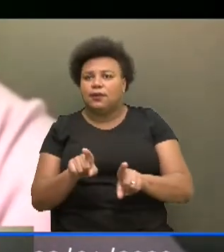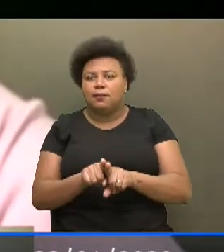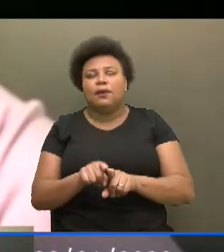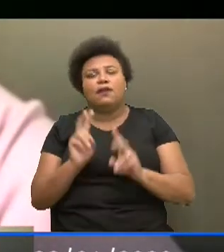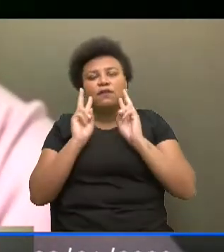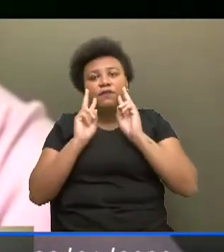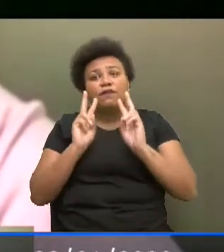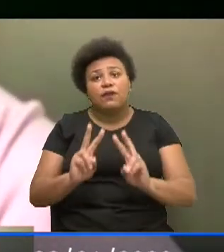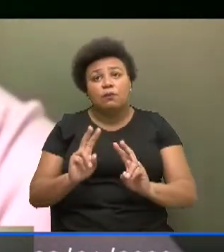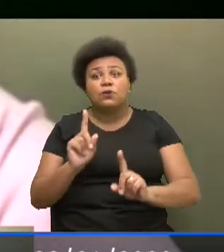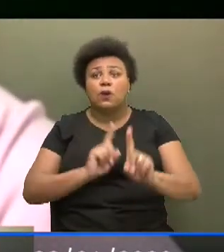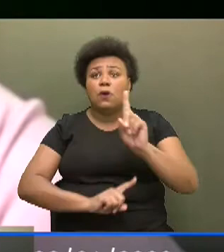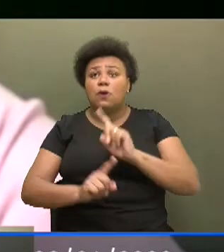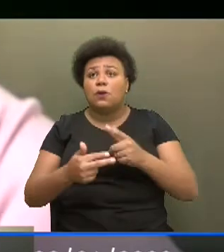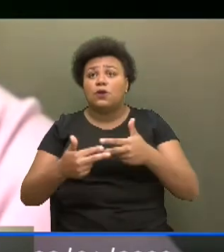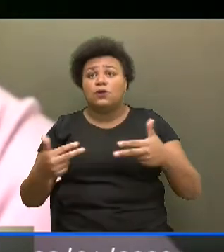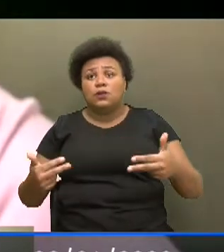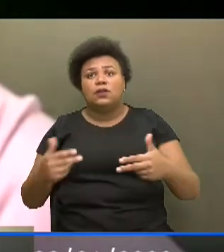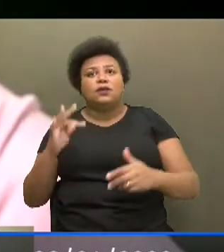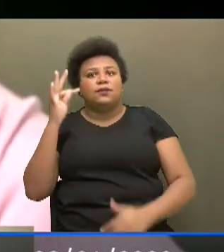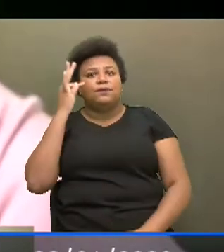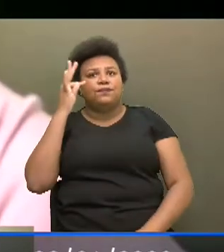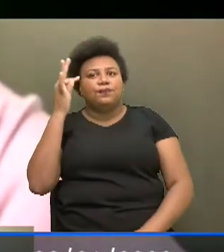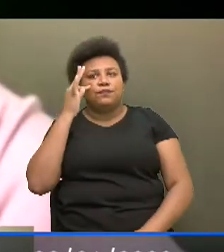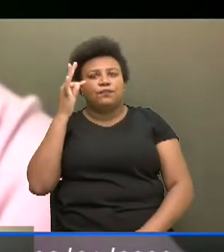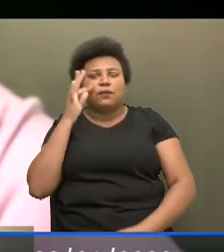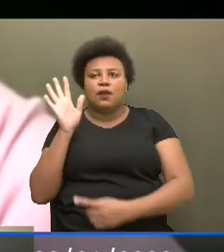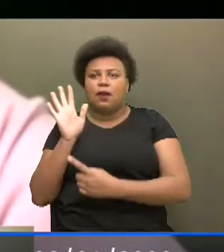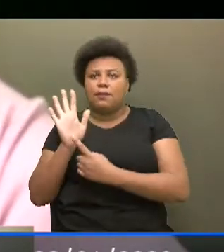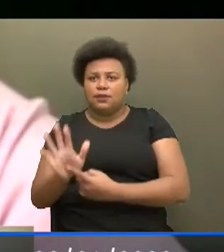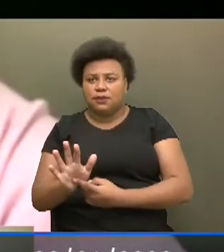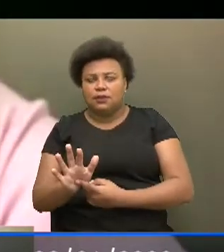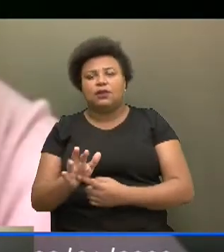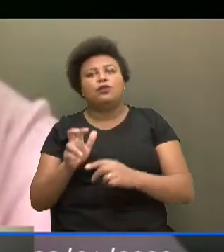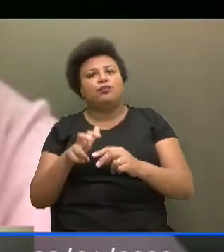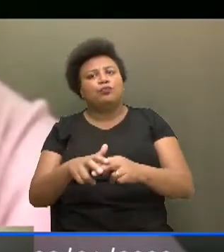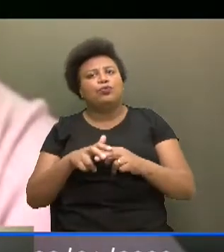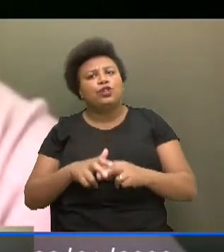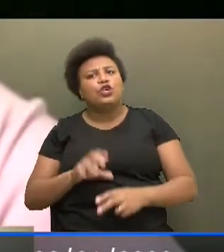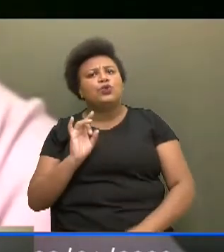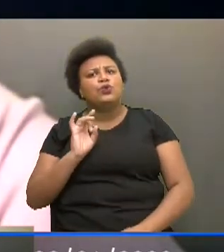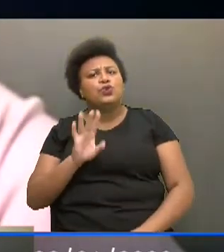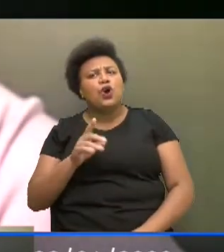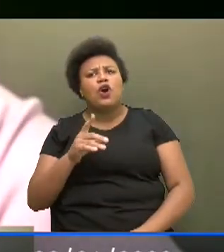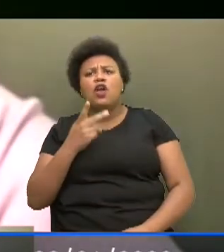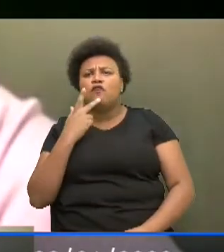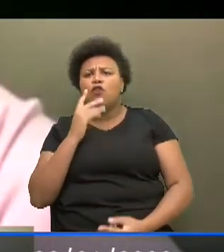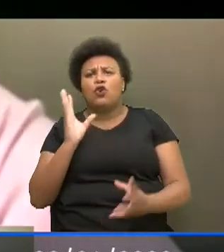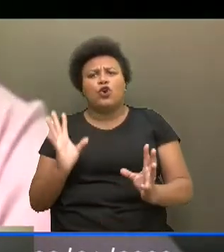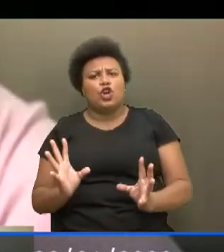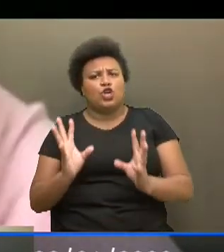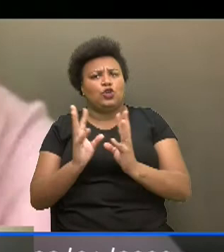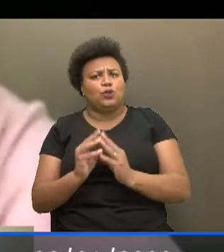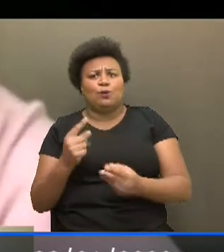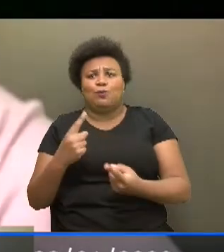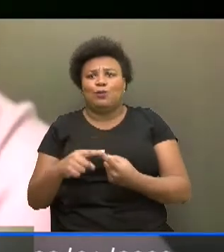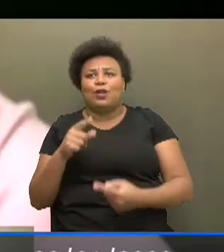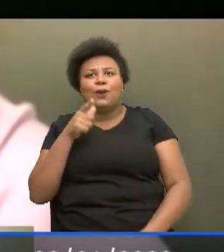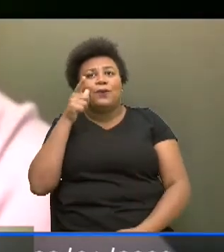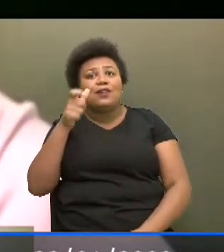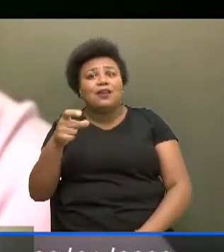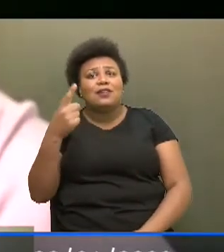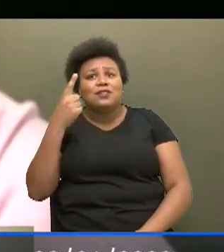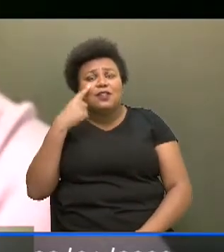viu alguma questão na parte técnica aí apresentada. Por isso que eu queria só, e vou ser bem objetivo, até porque também o interesse é ouvir